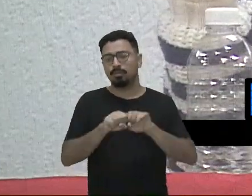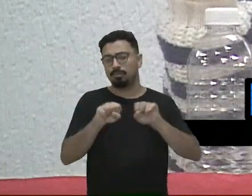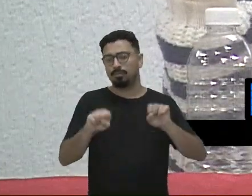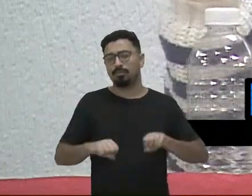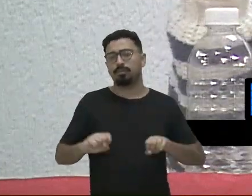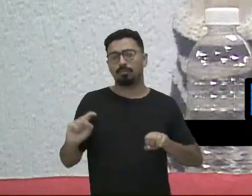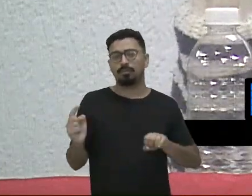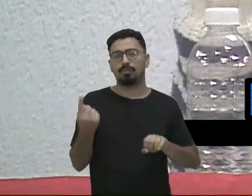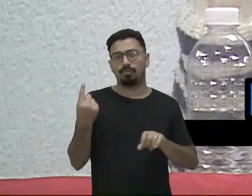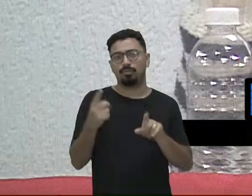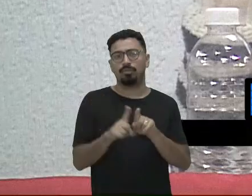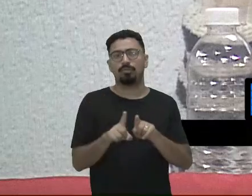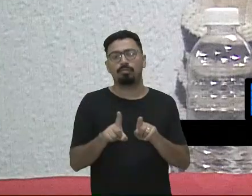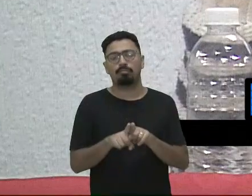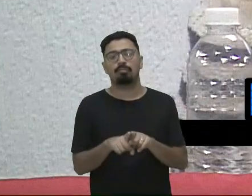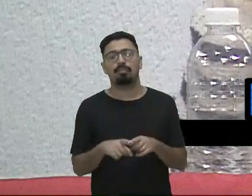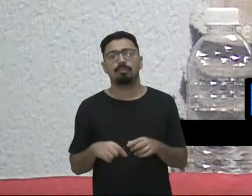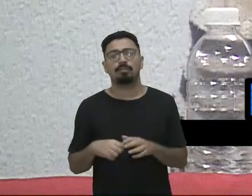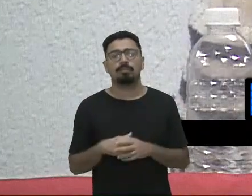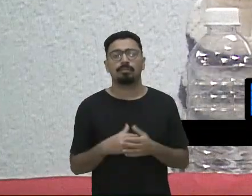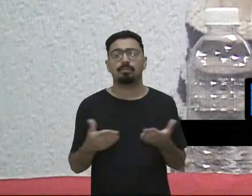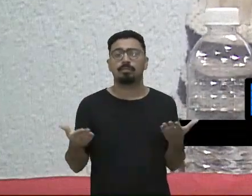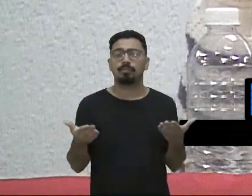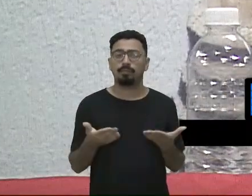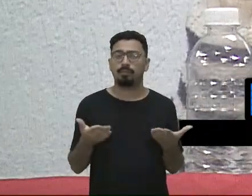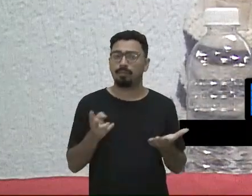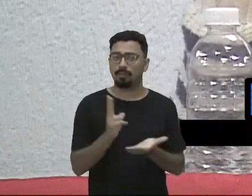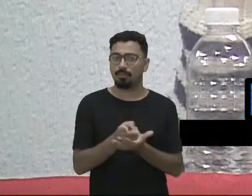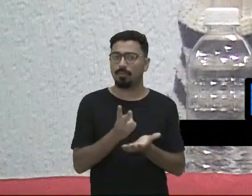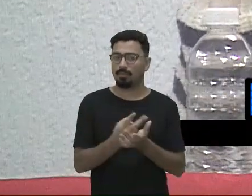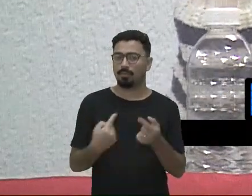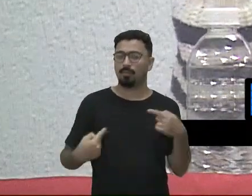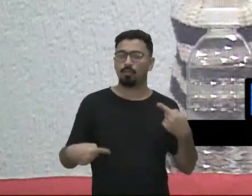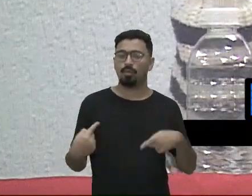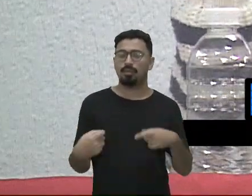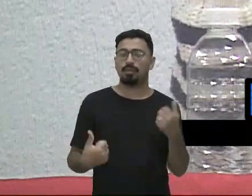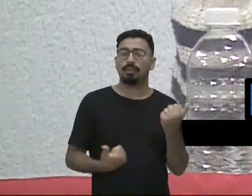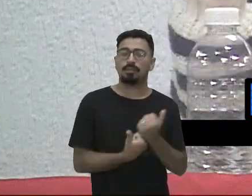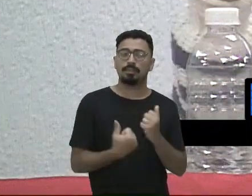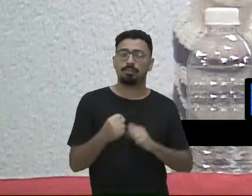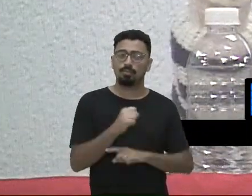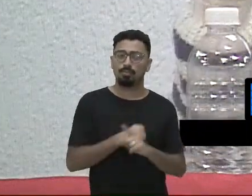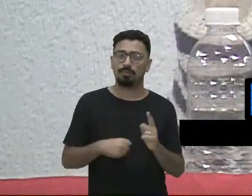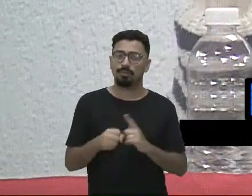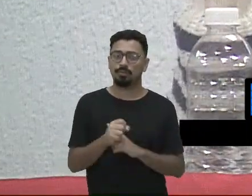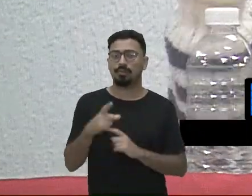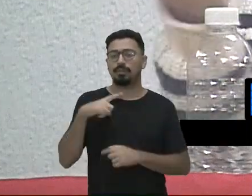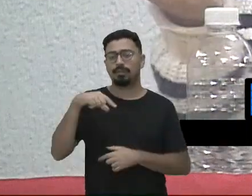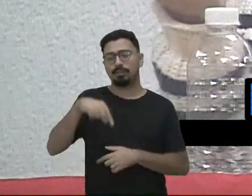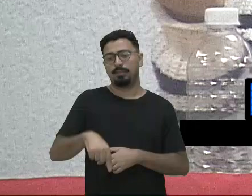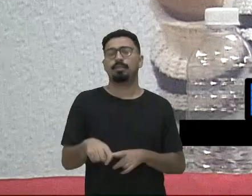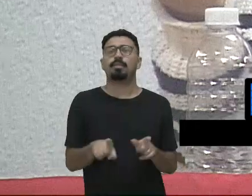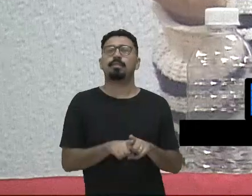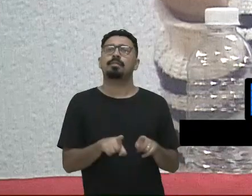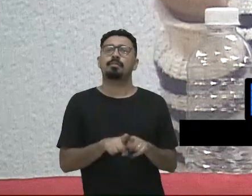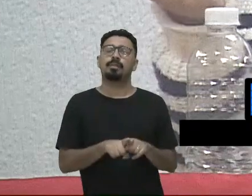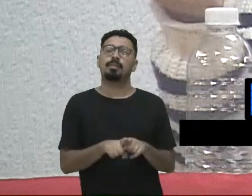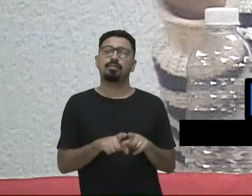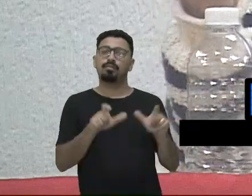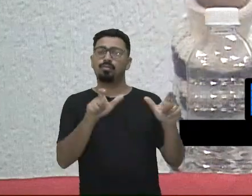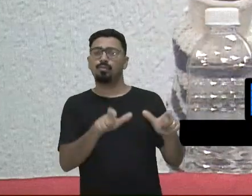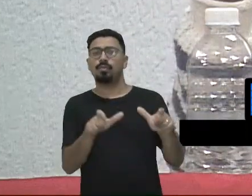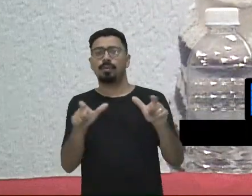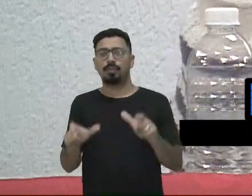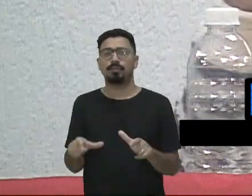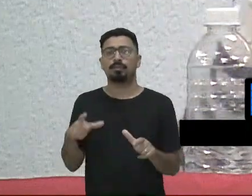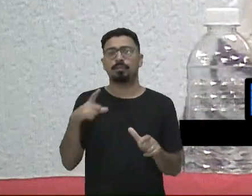único, ou seja, hoje a mesma política de assistência social que a gente encontra aqui e as suas unidades de atendimento, a